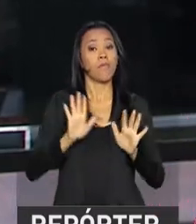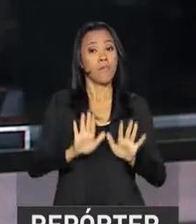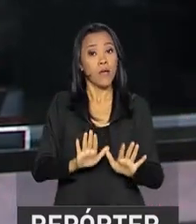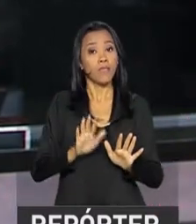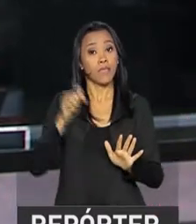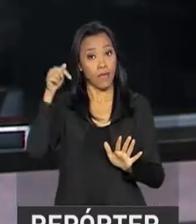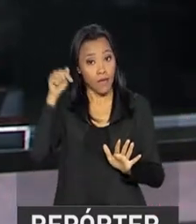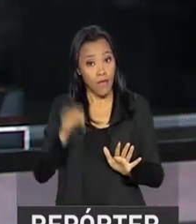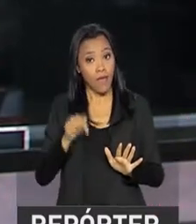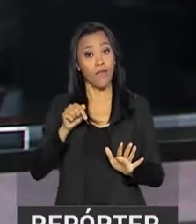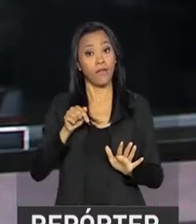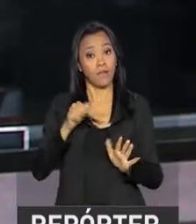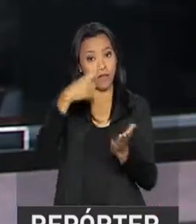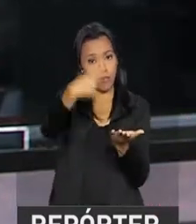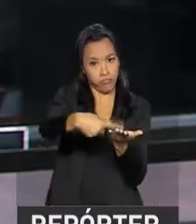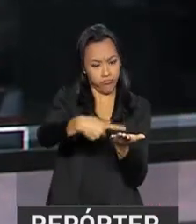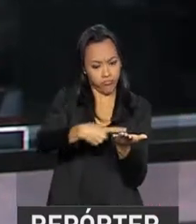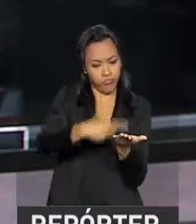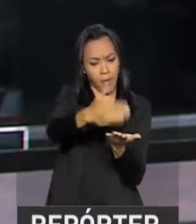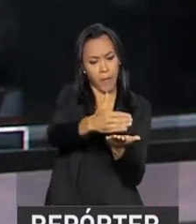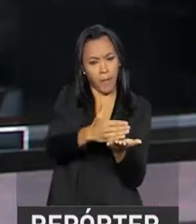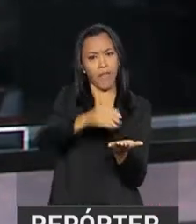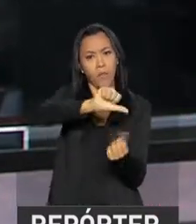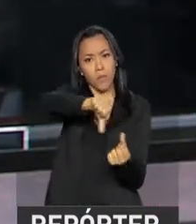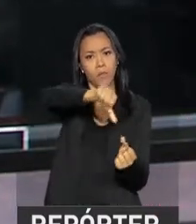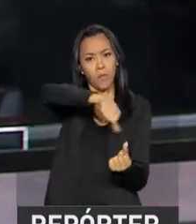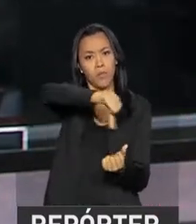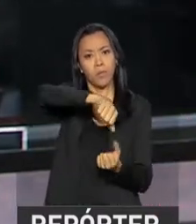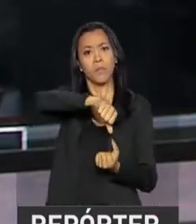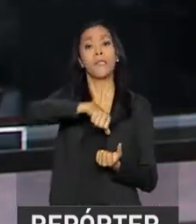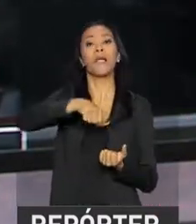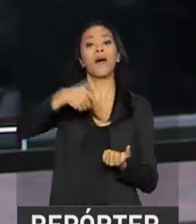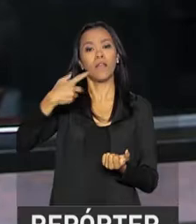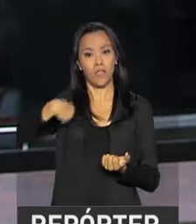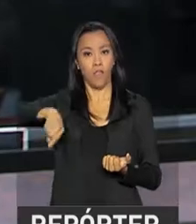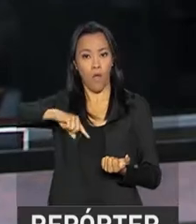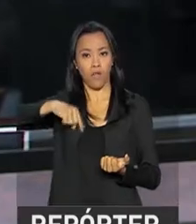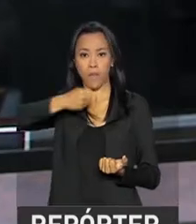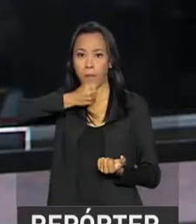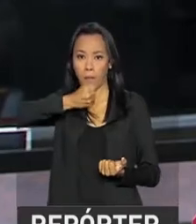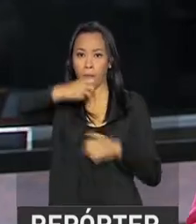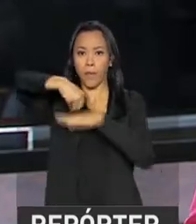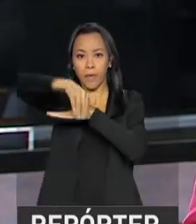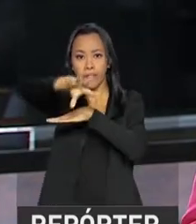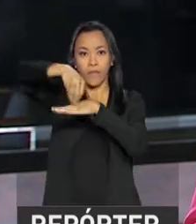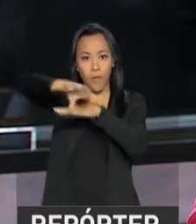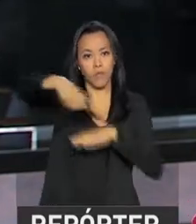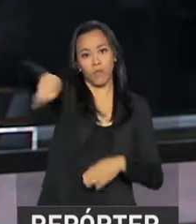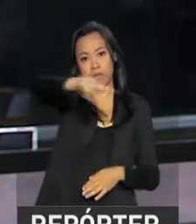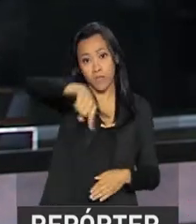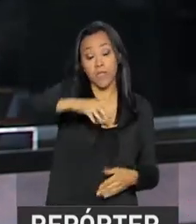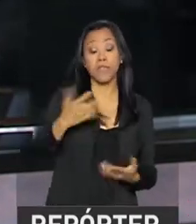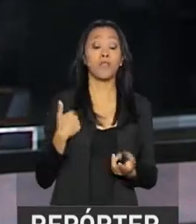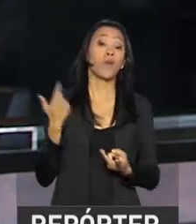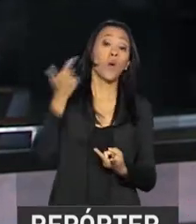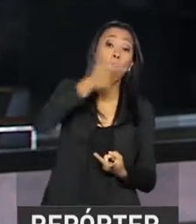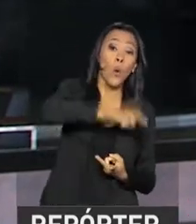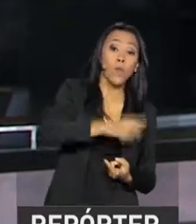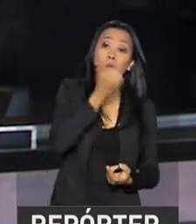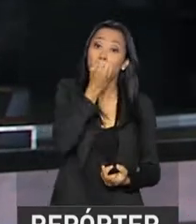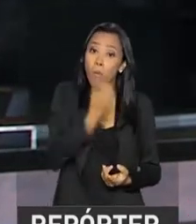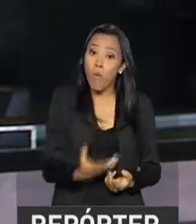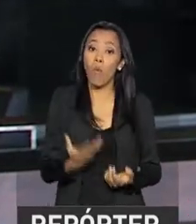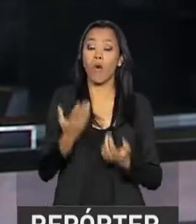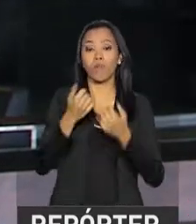que essa agenda vai se atualizando a gente vai trazendo essas informações pra vocês bom e uma boa notícia é que